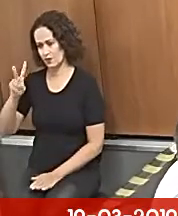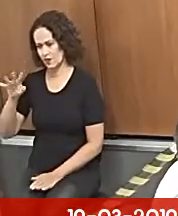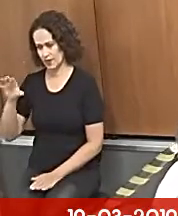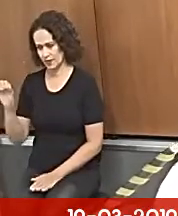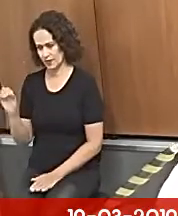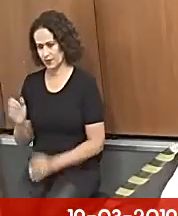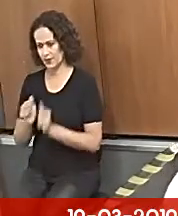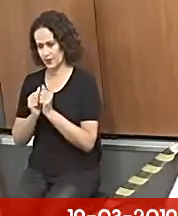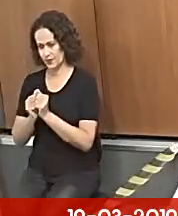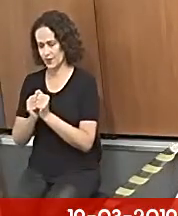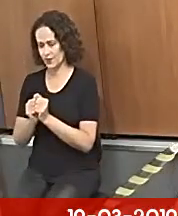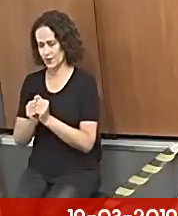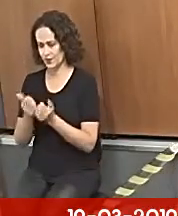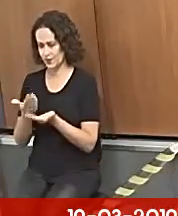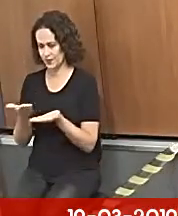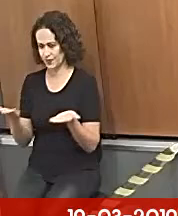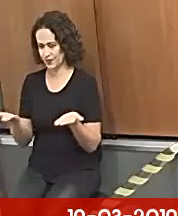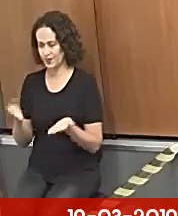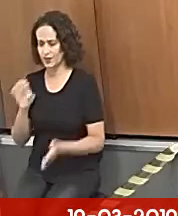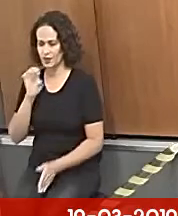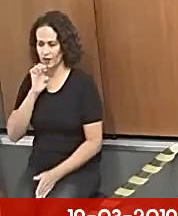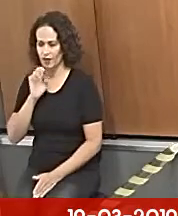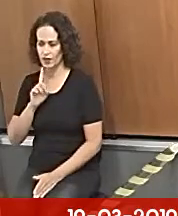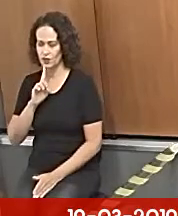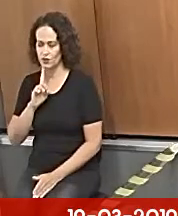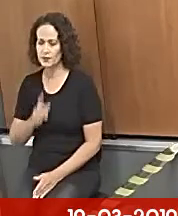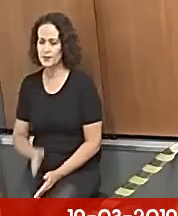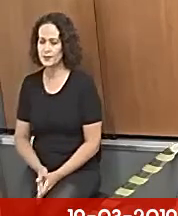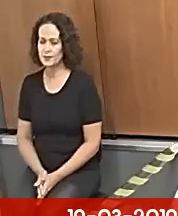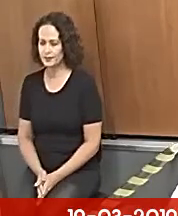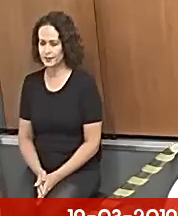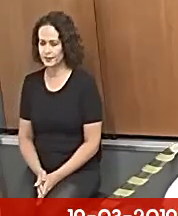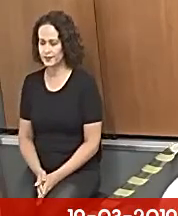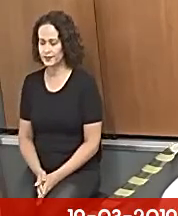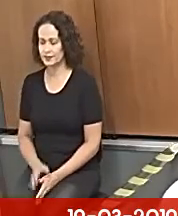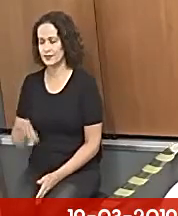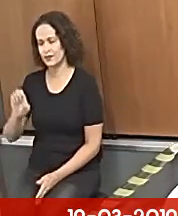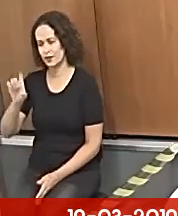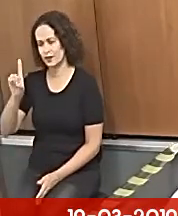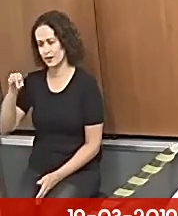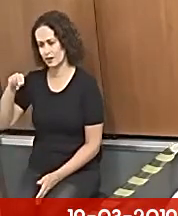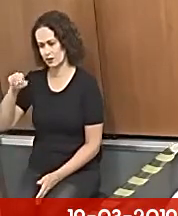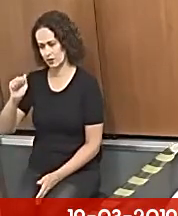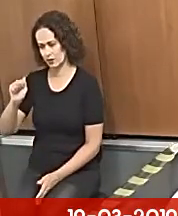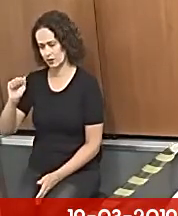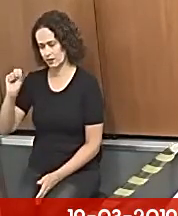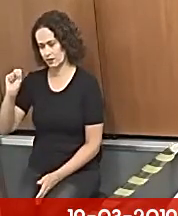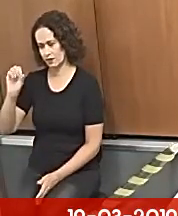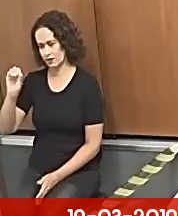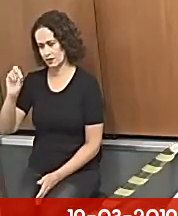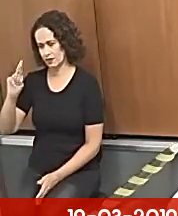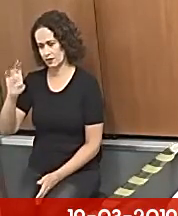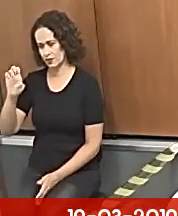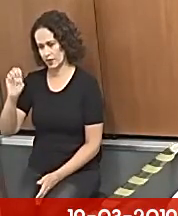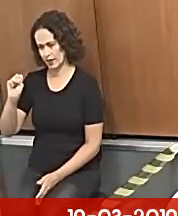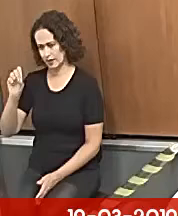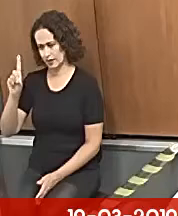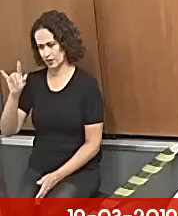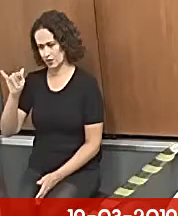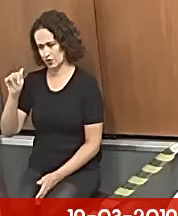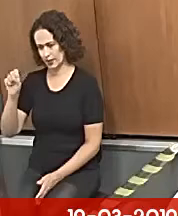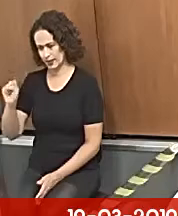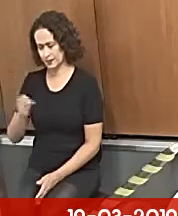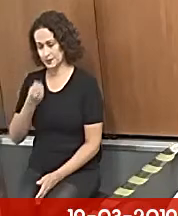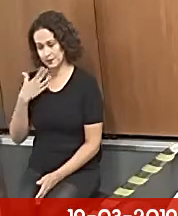está conosco aqui a palavra está com a senhora portanto édina soares dias boa tarde a